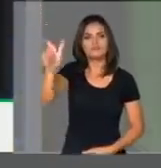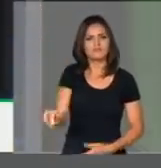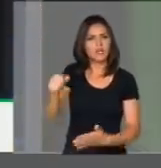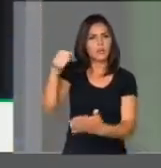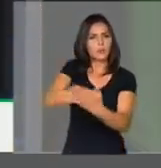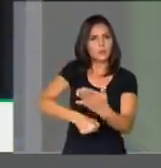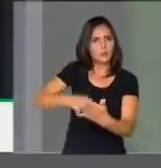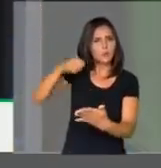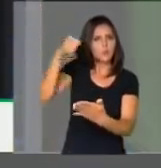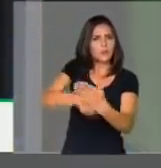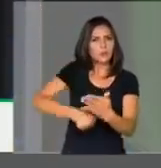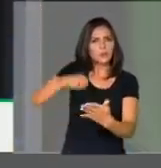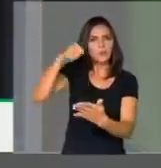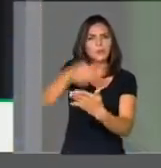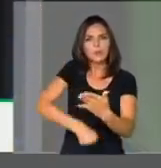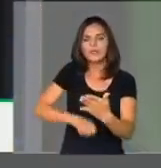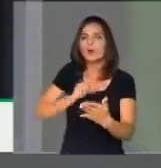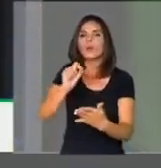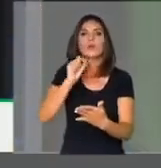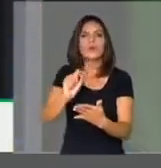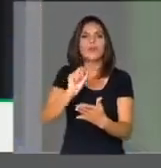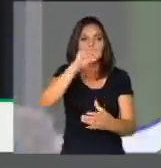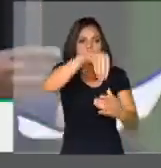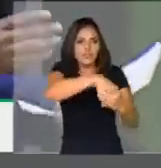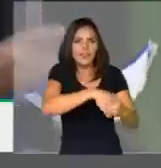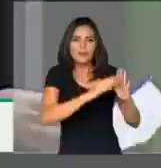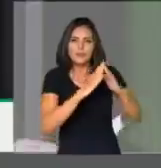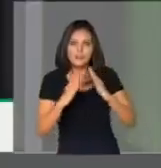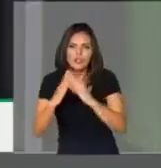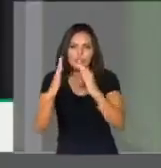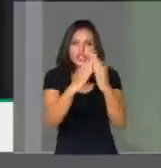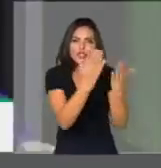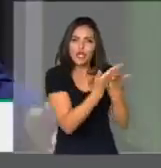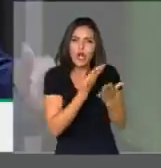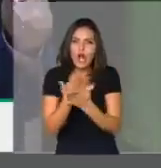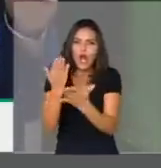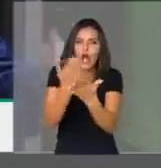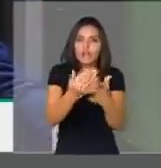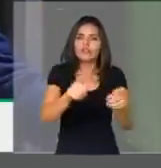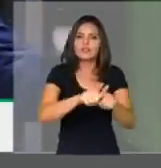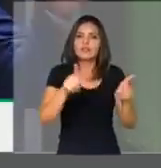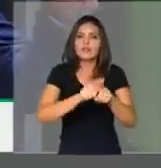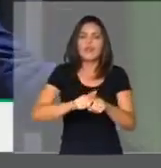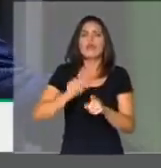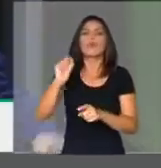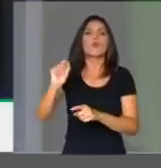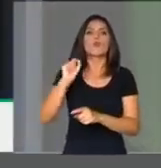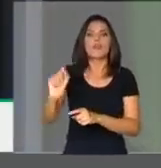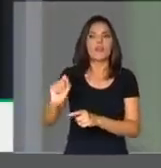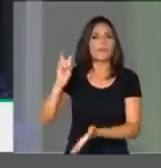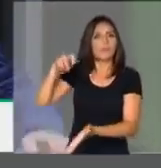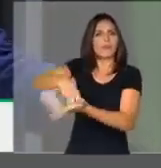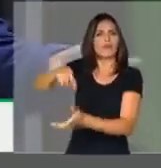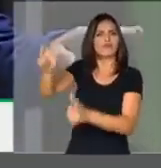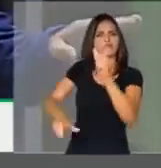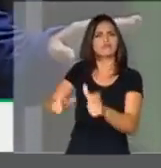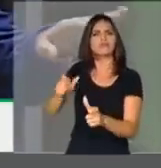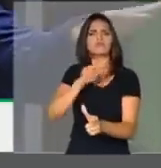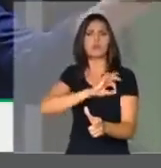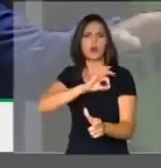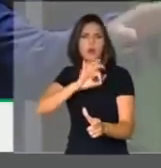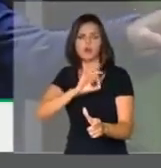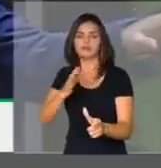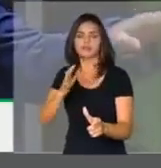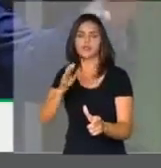luta contra a mordaça nas unidades escolares, a tentativa de criminalização de professores, profissionais de educação,